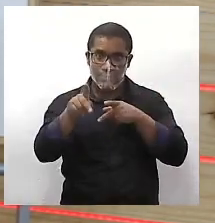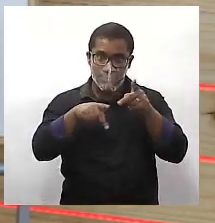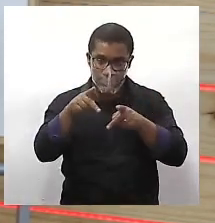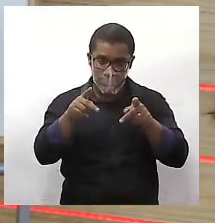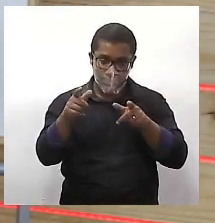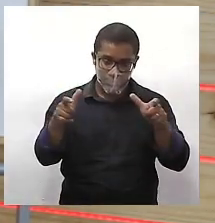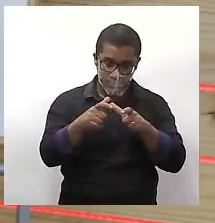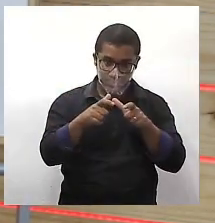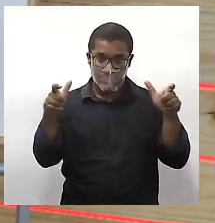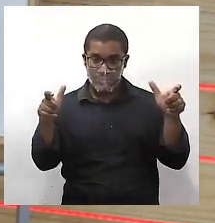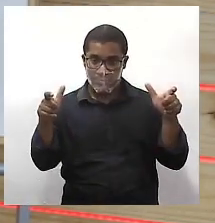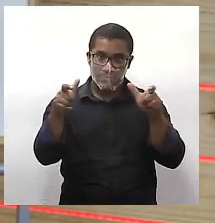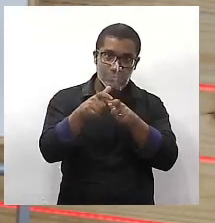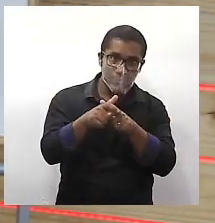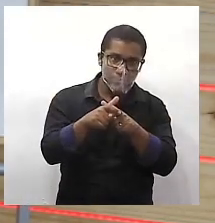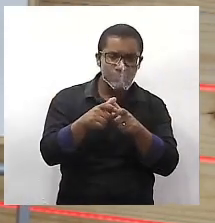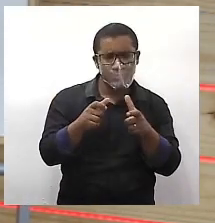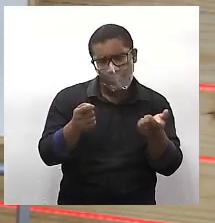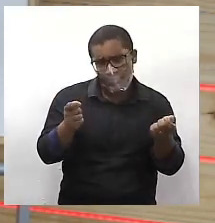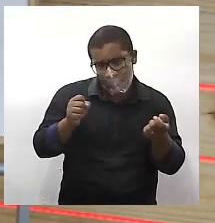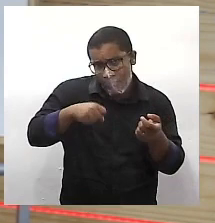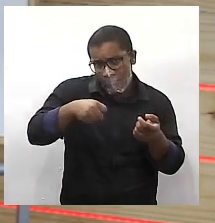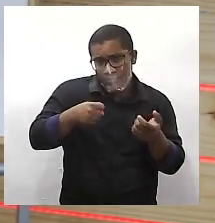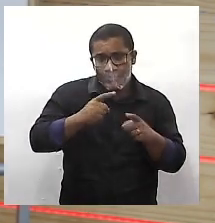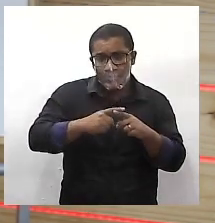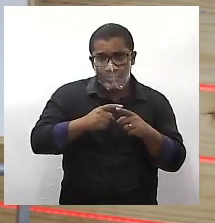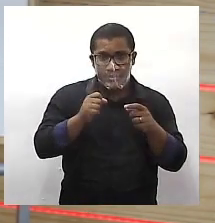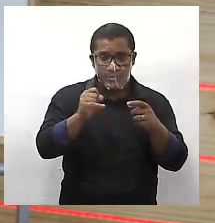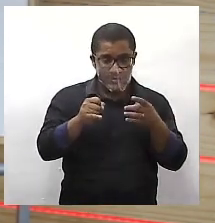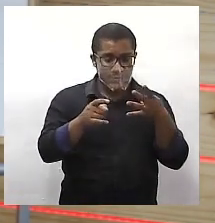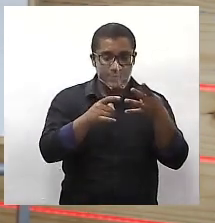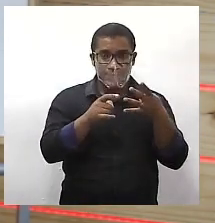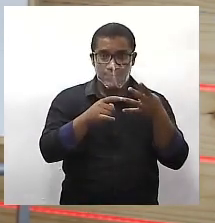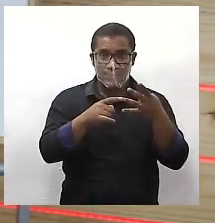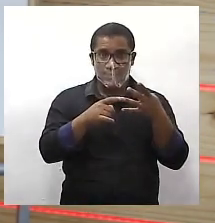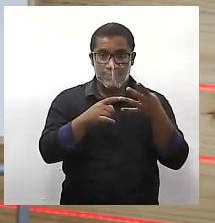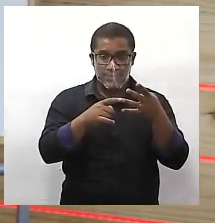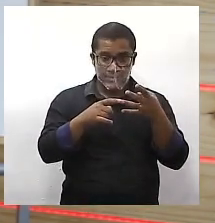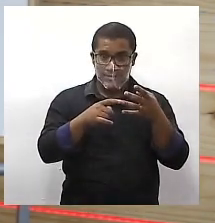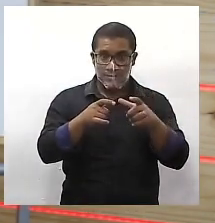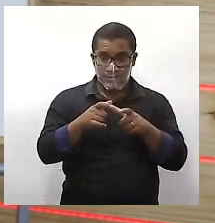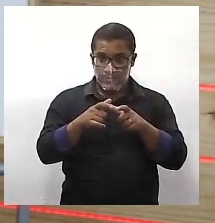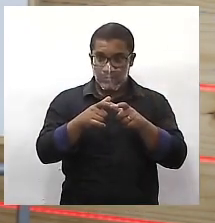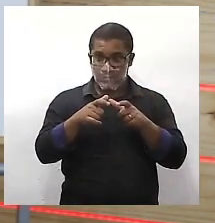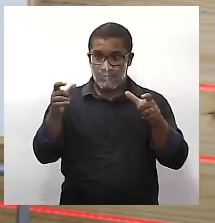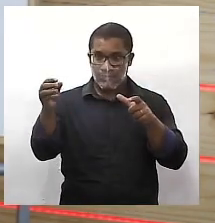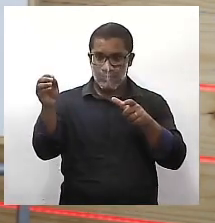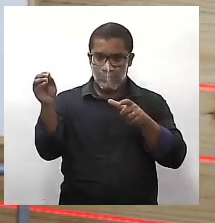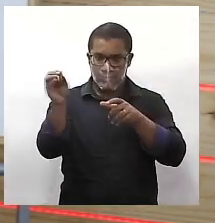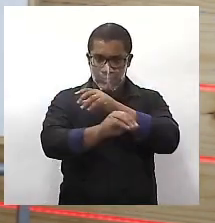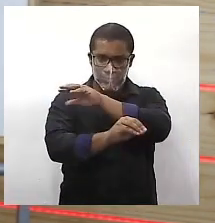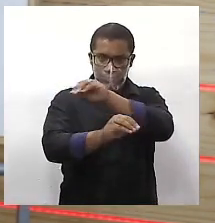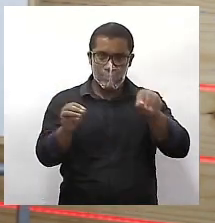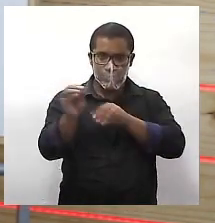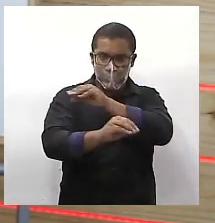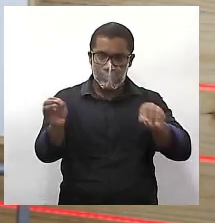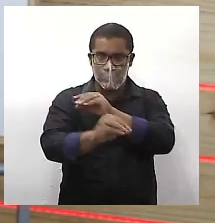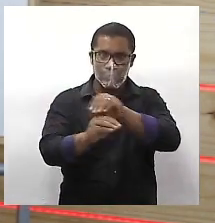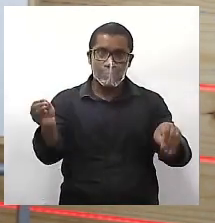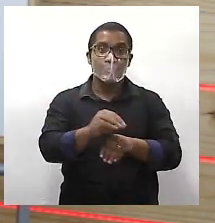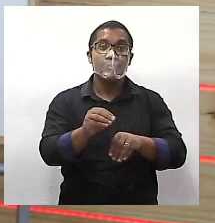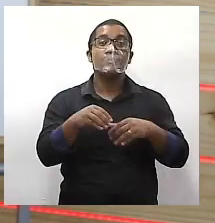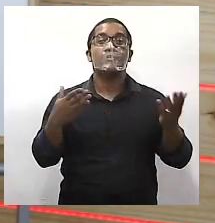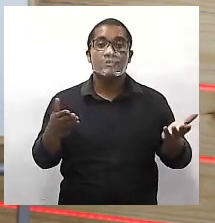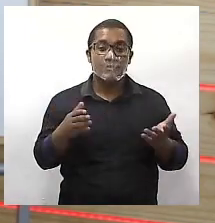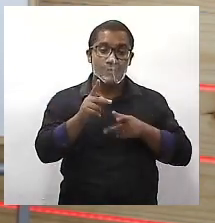Por exemplo, se a imigração ela é maior do que a imigração, ou seja, se está chegando mais gente do que